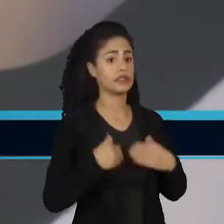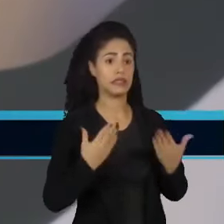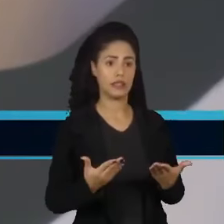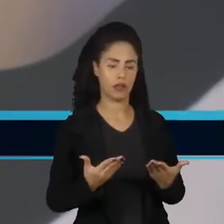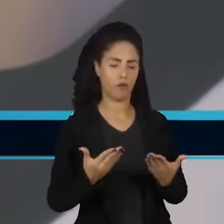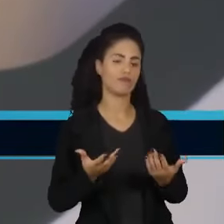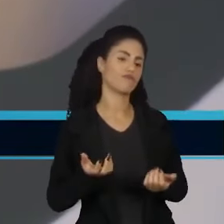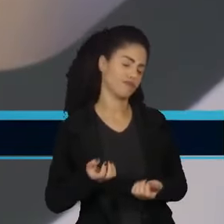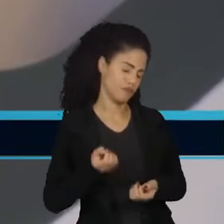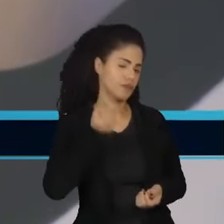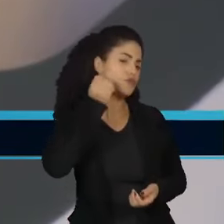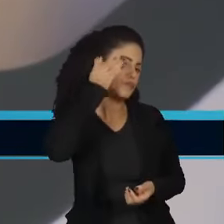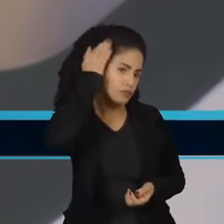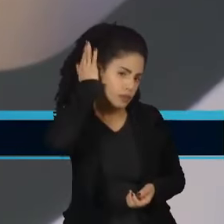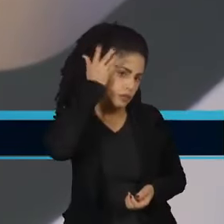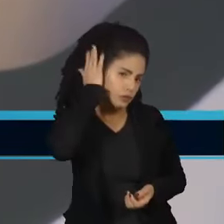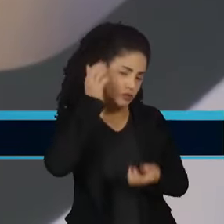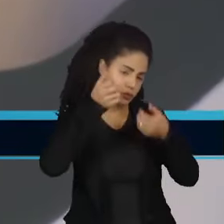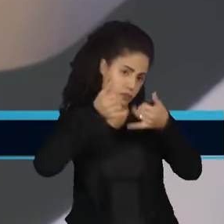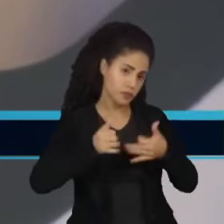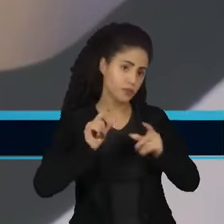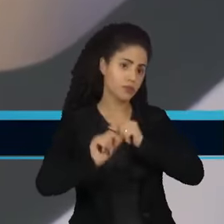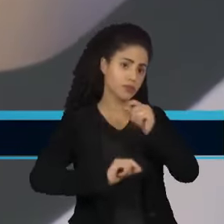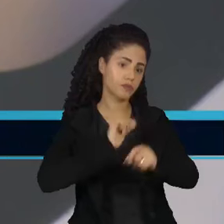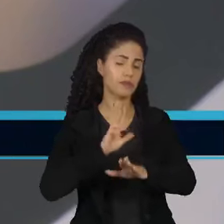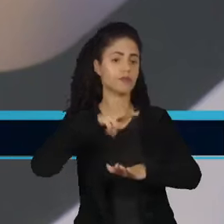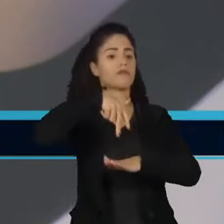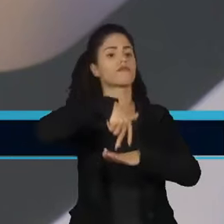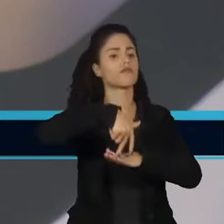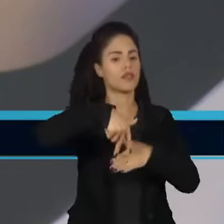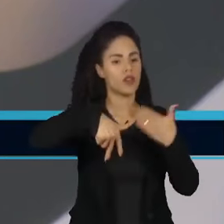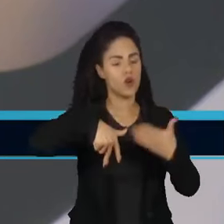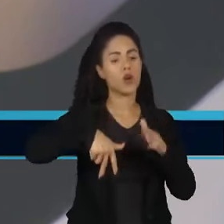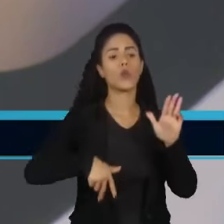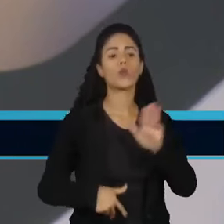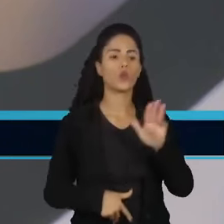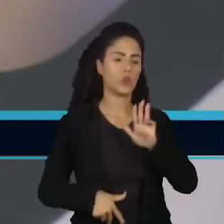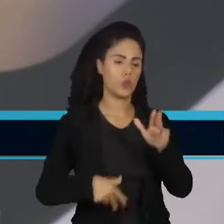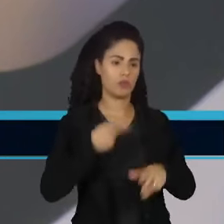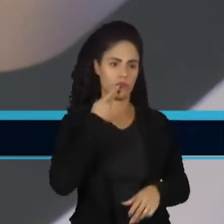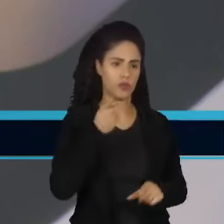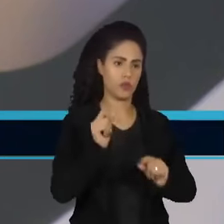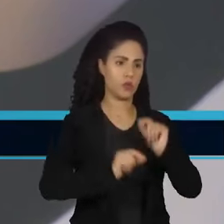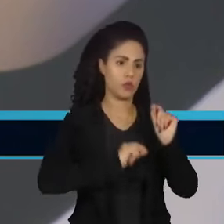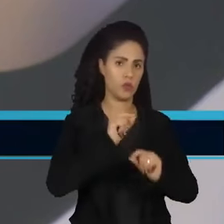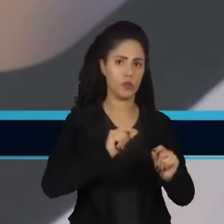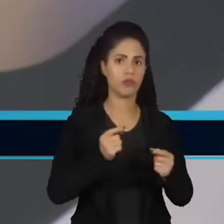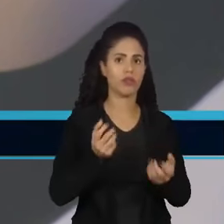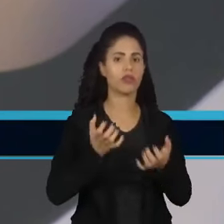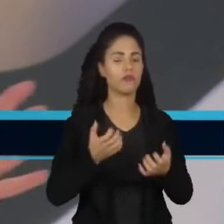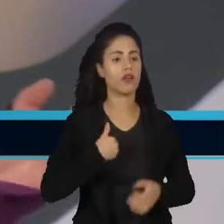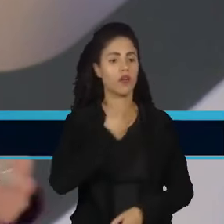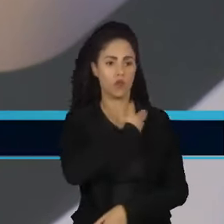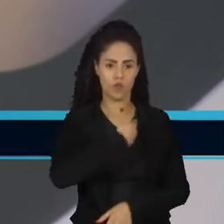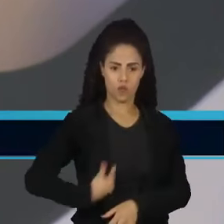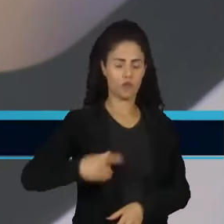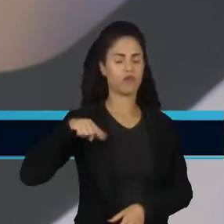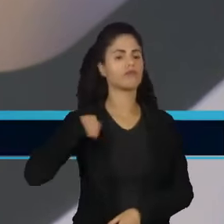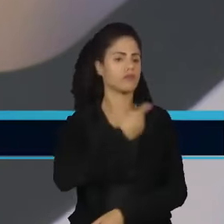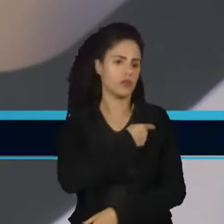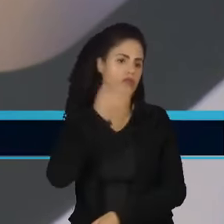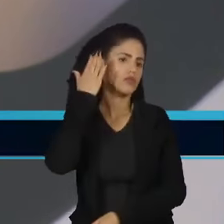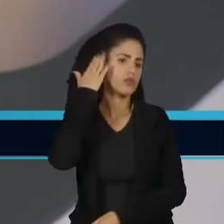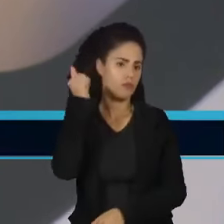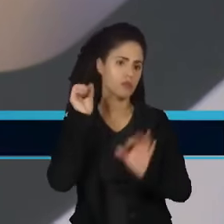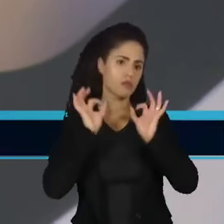Padilha trouxe, tem um posicionamento do Lula numa frase mais longa, mas tem um posicionamento de governo e acho que a gente, para ter